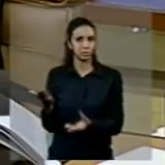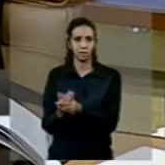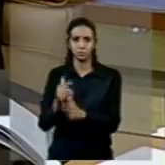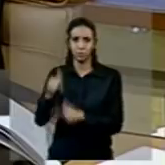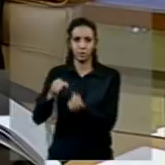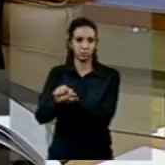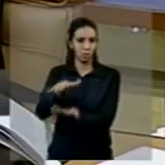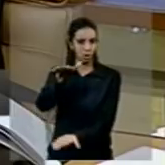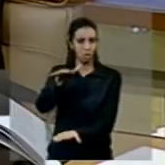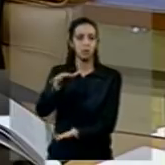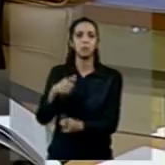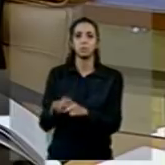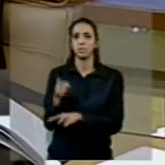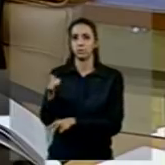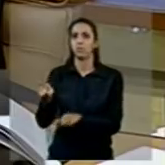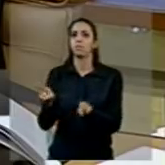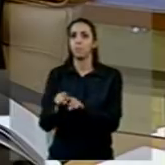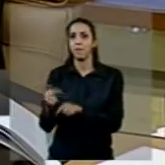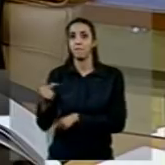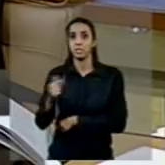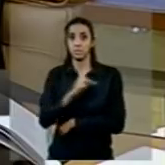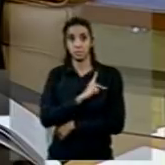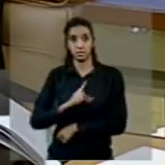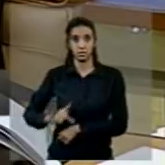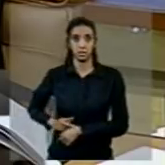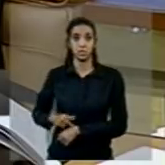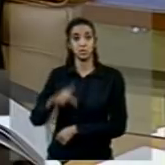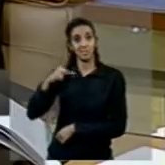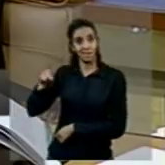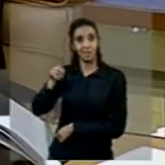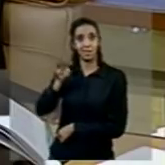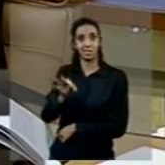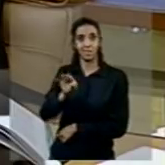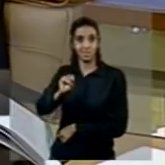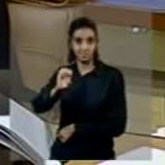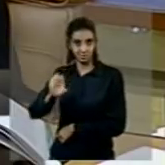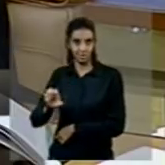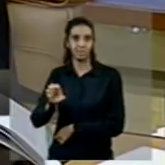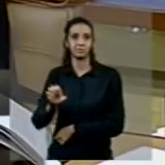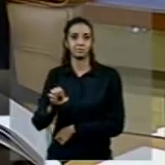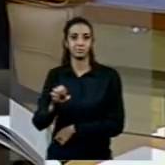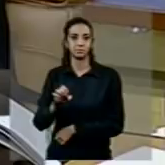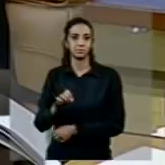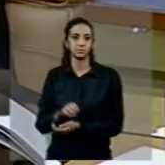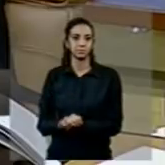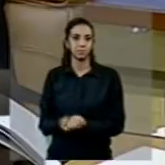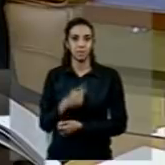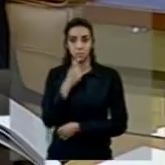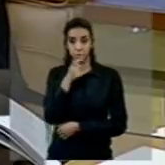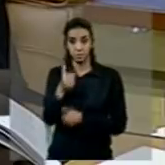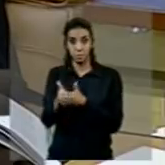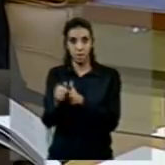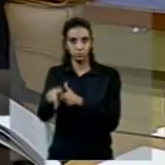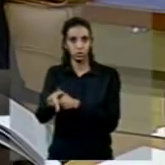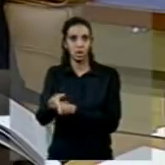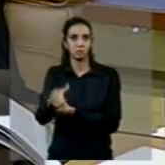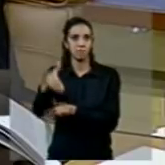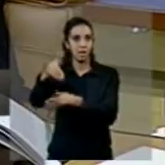sua condição de também vice-presidente do Tribunal Superior Eleitoral às vésperas das